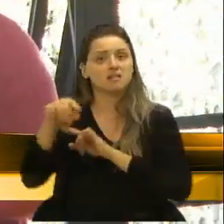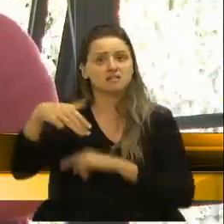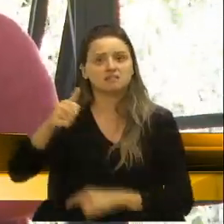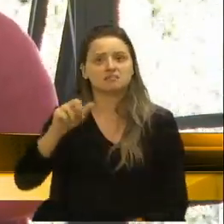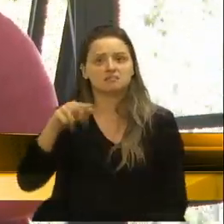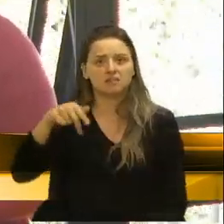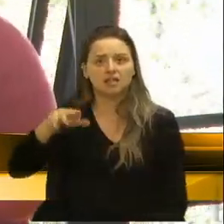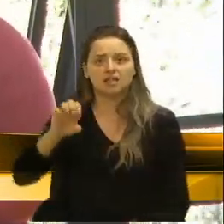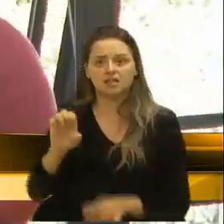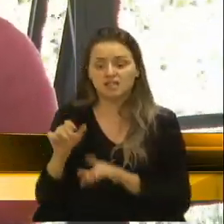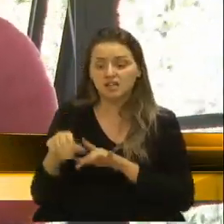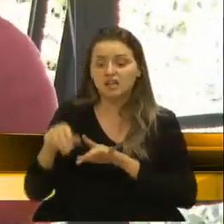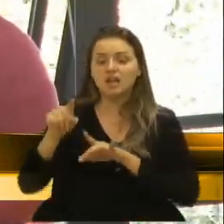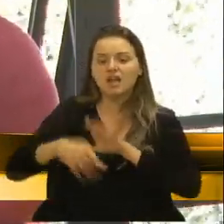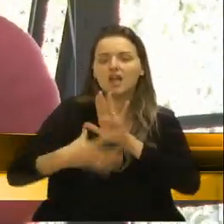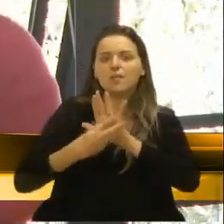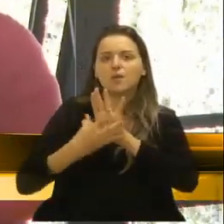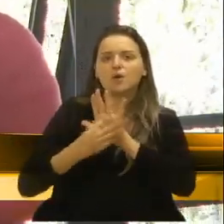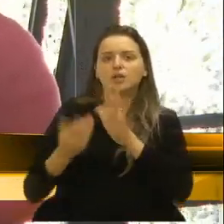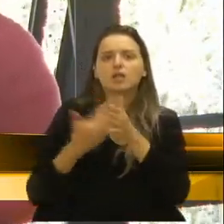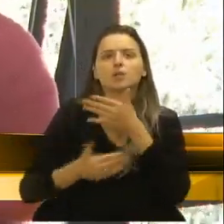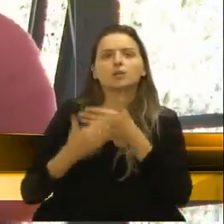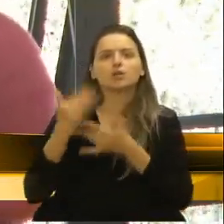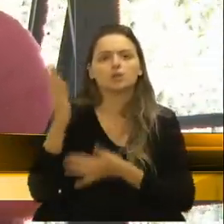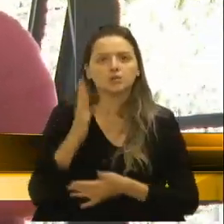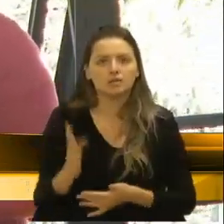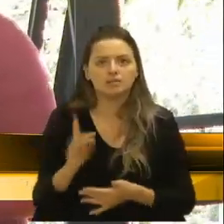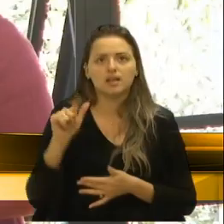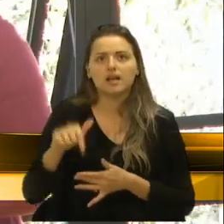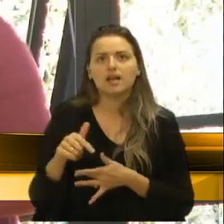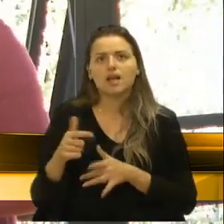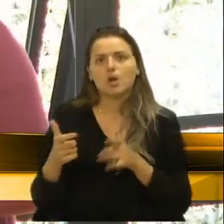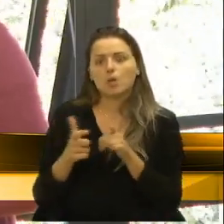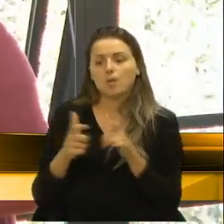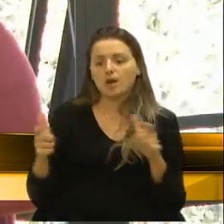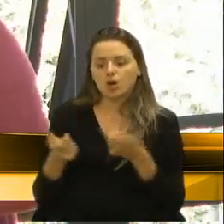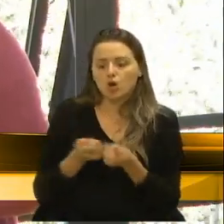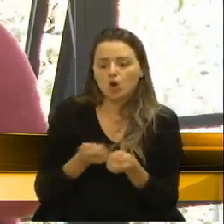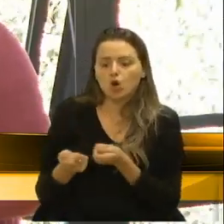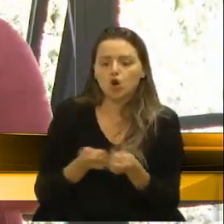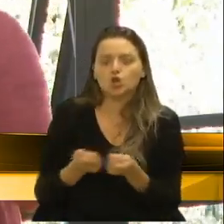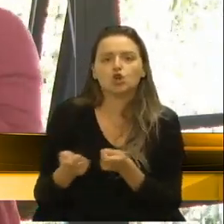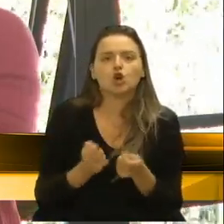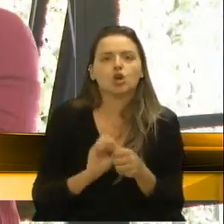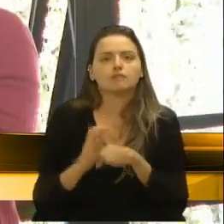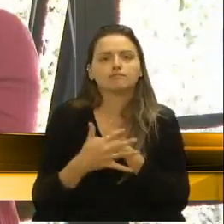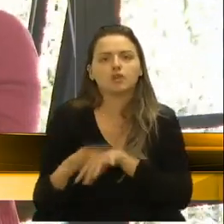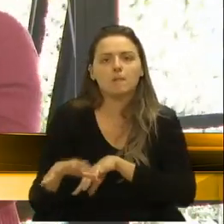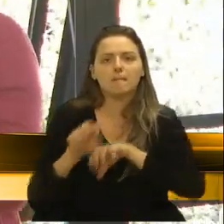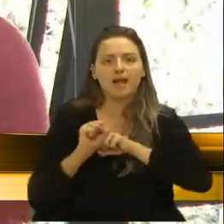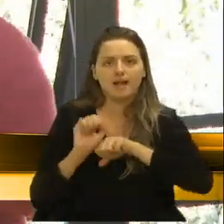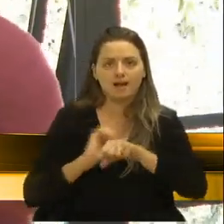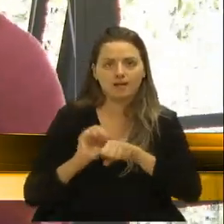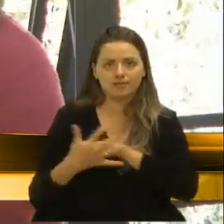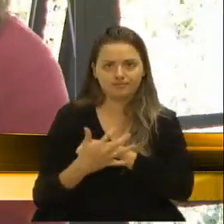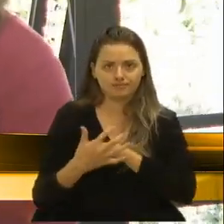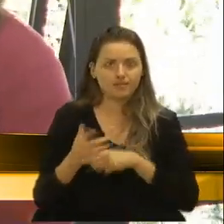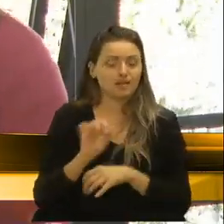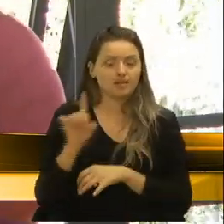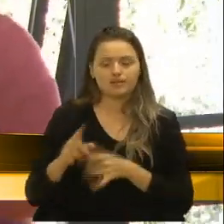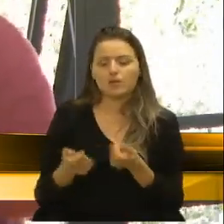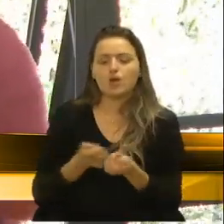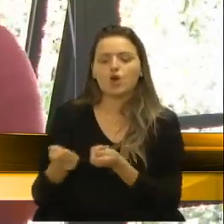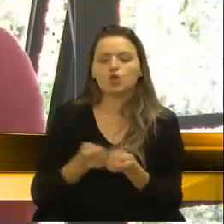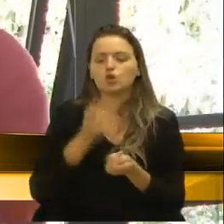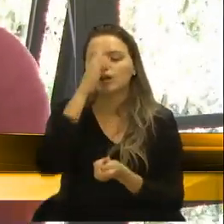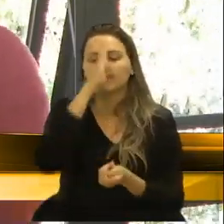Brasil. É uma das capitais que a gente tem um maior controle de contágio. E esse controle de contágio não é de